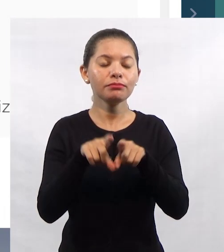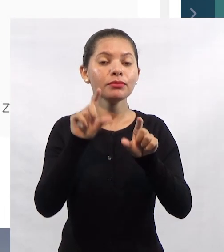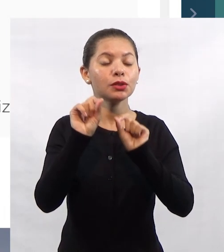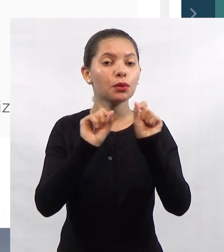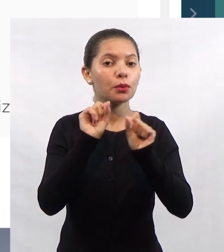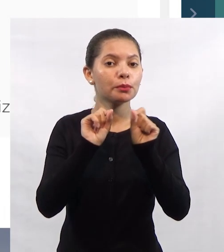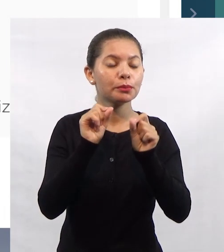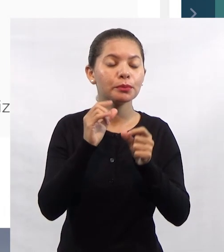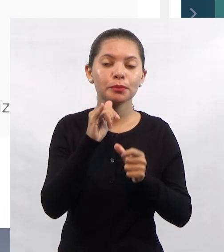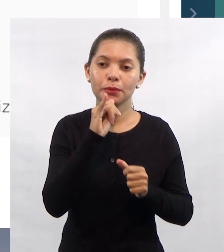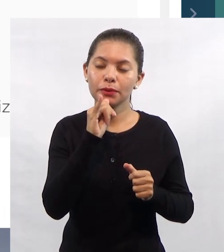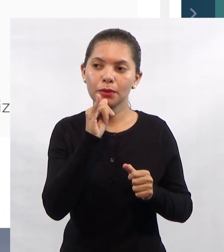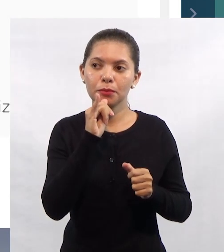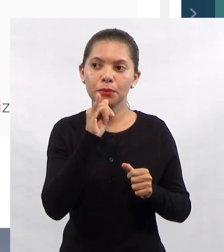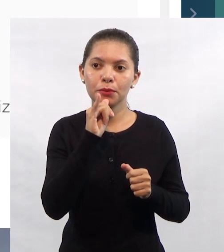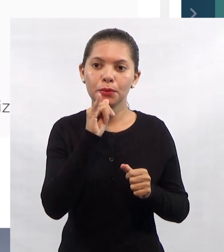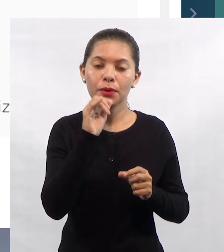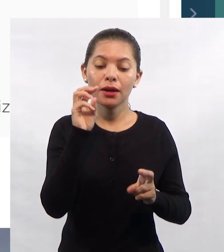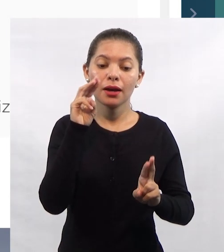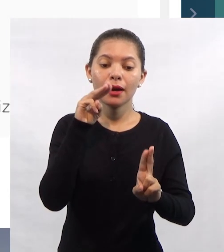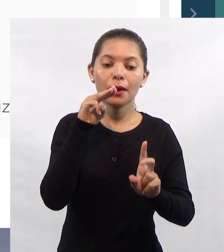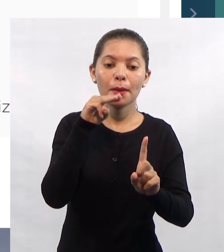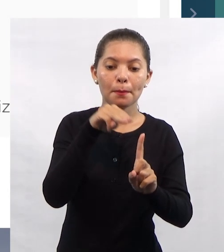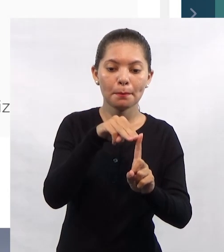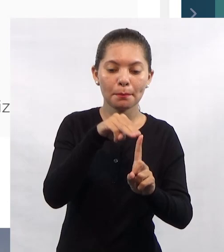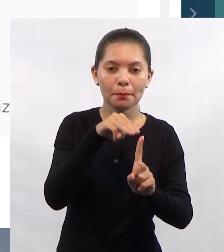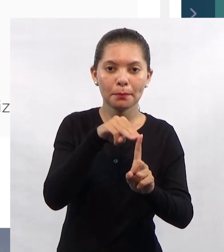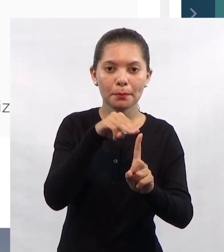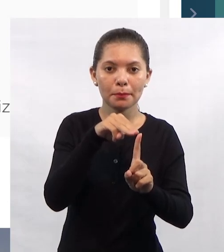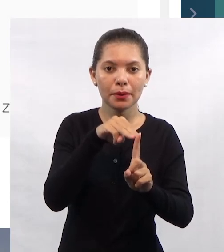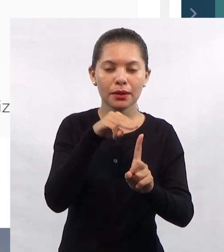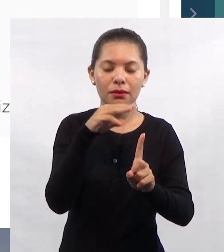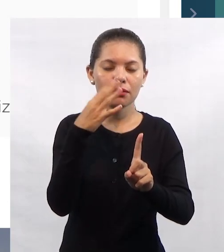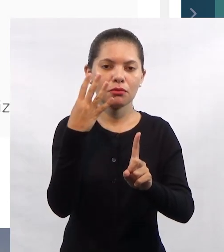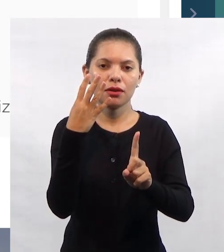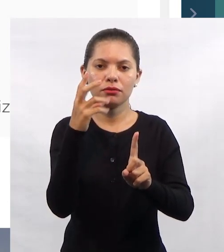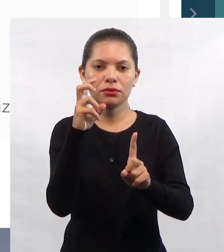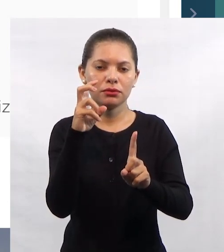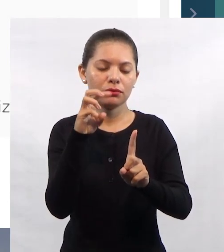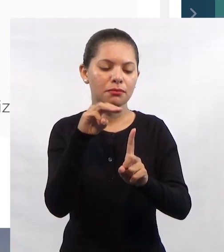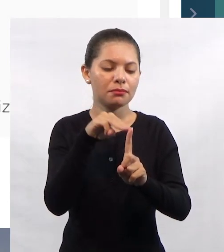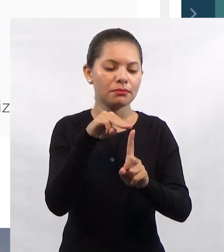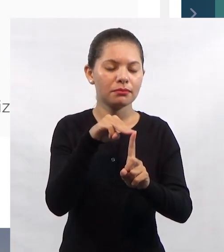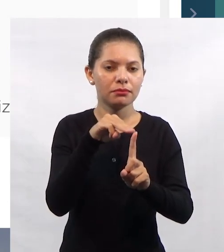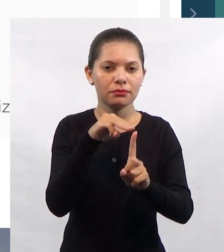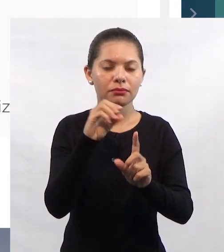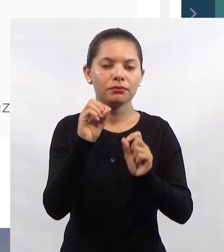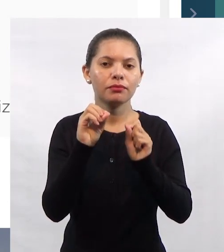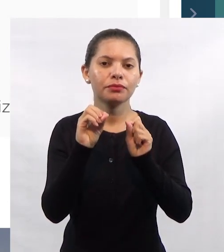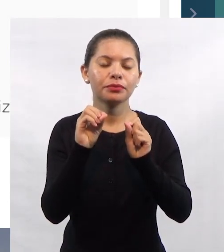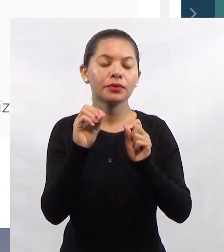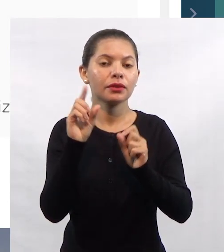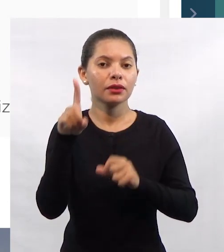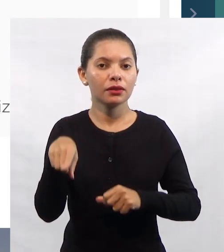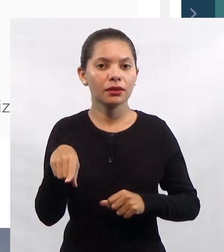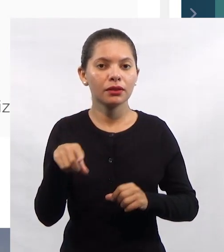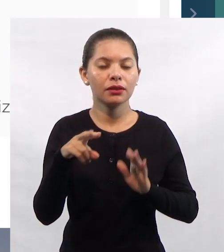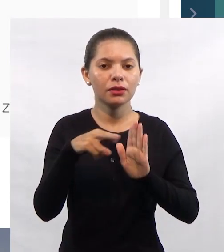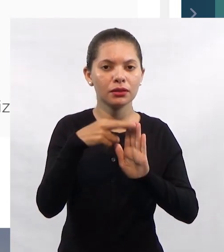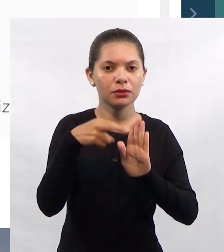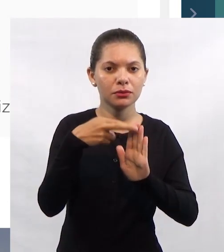adultos. Entre eles, as metas, são 5 metas que vão tratar sobre a educação de jovens e